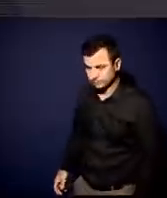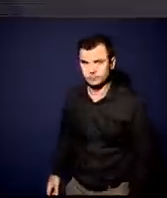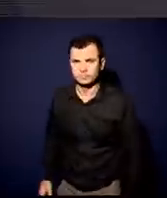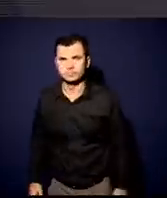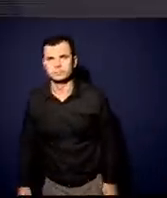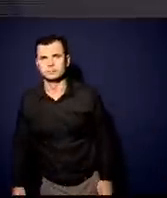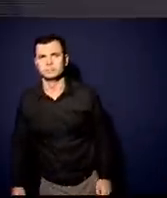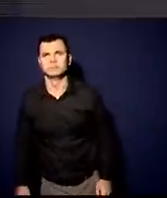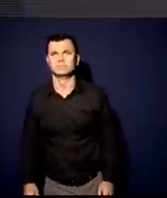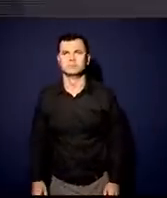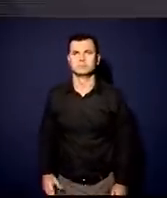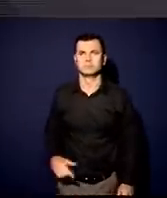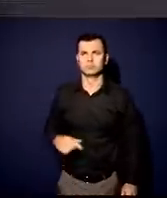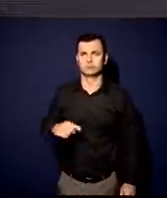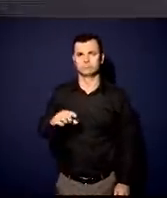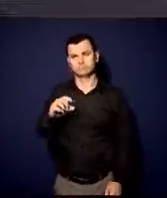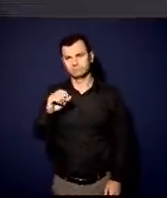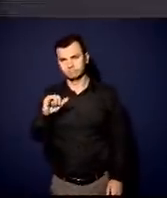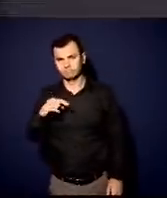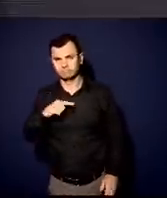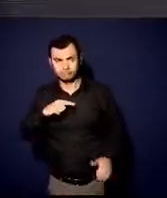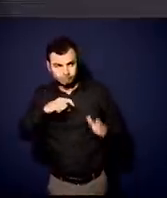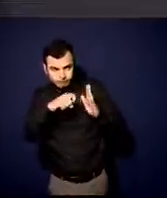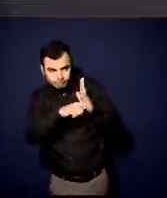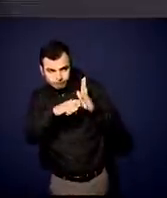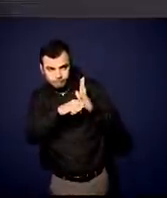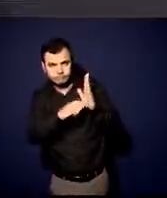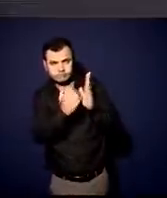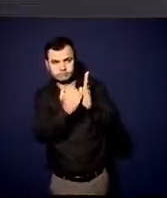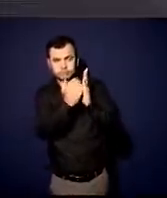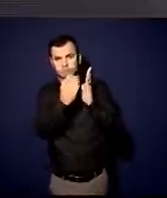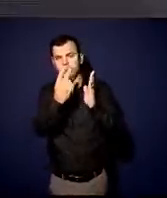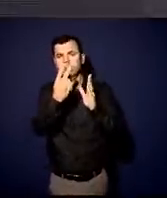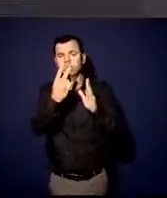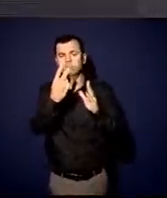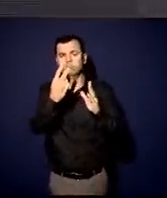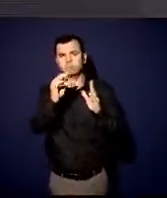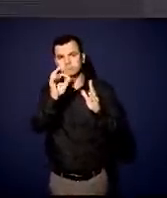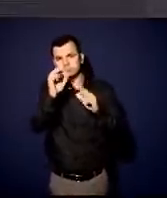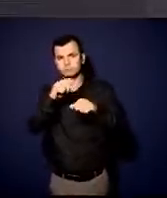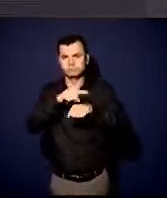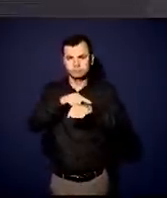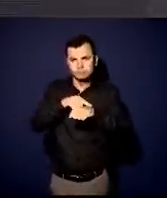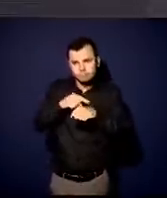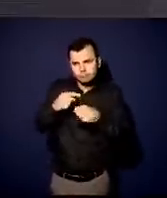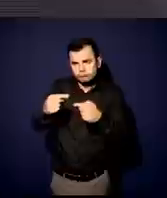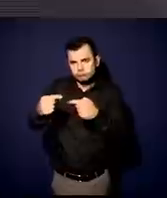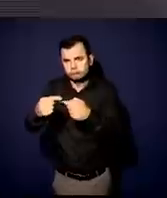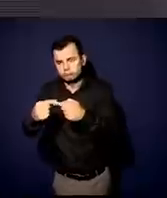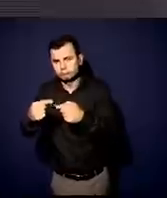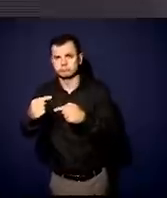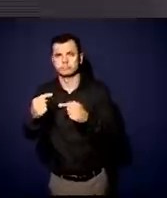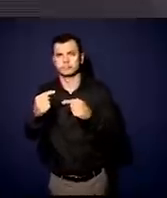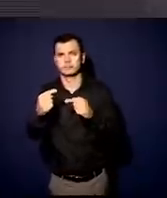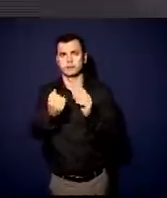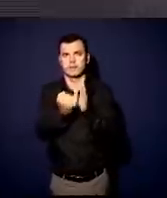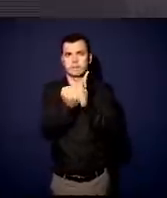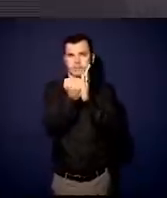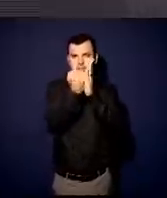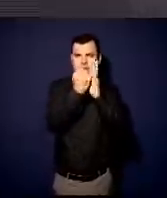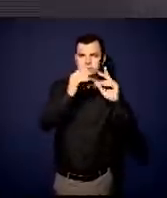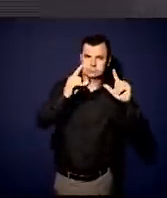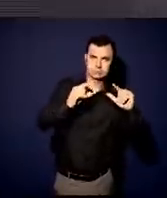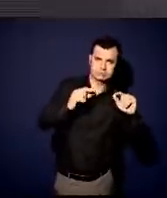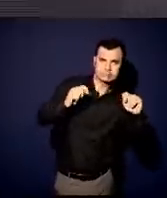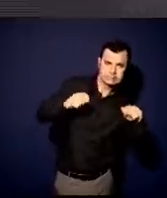um pouquinho acima de dois no curto prazo é suficiente para gerar o processo de desinflação ou não que a gente tá aprendendo é